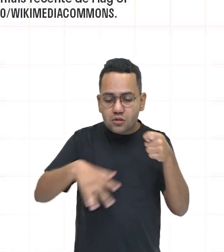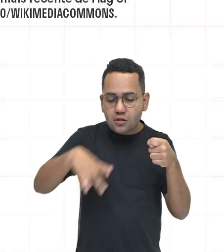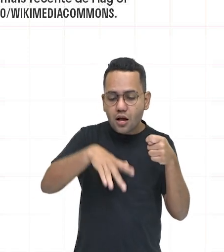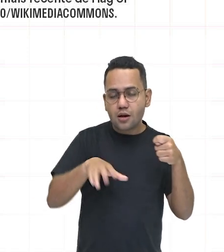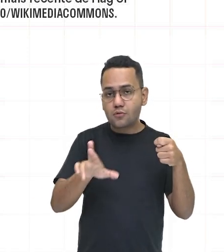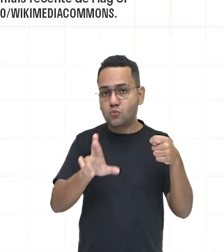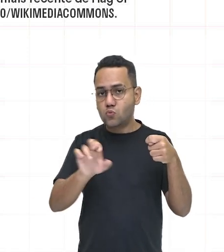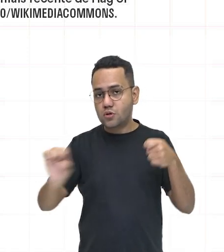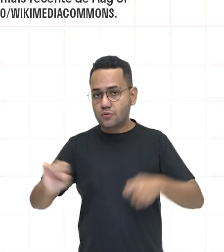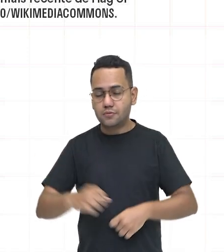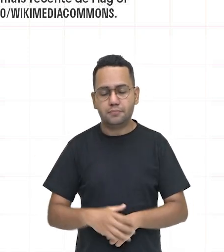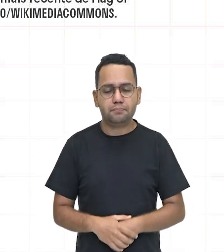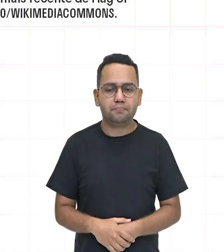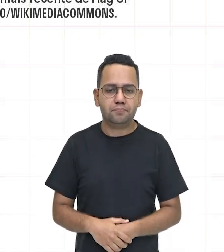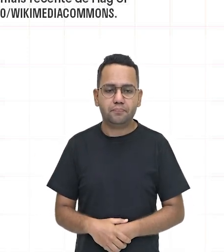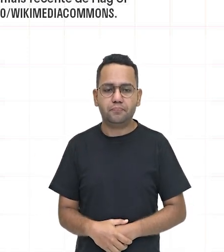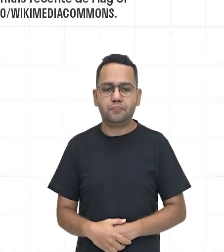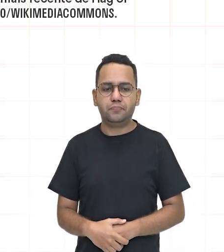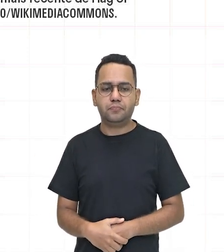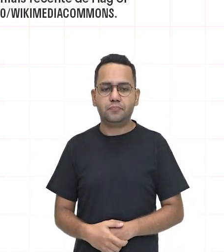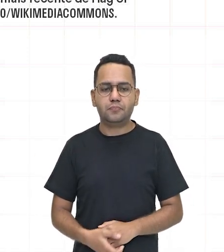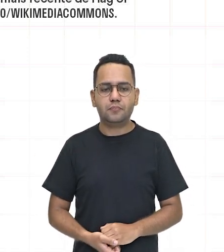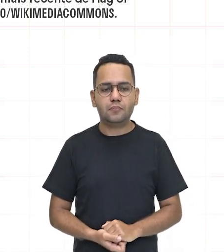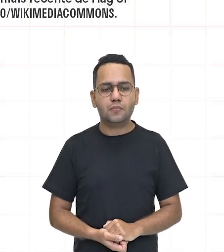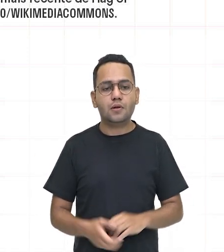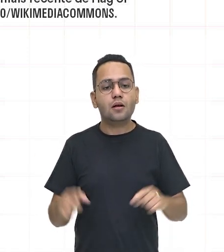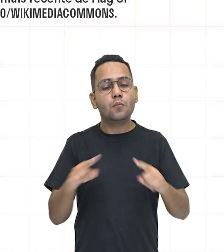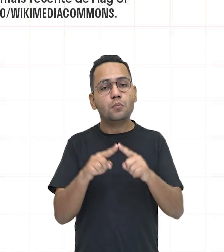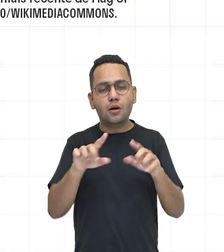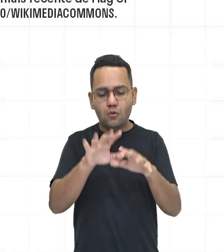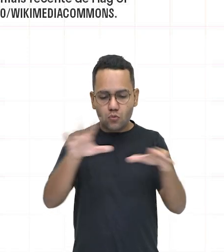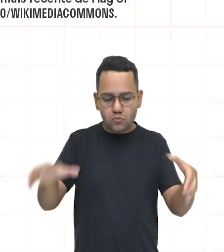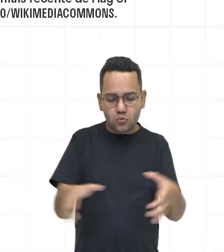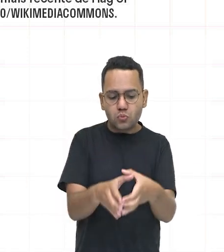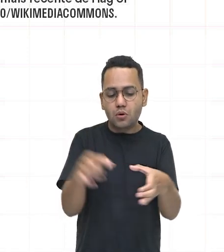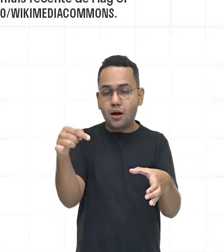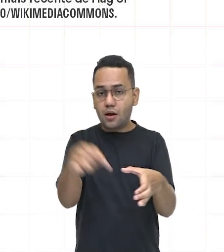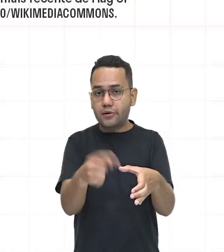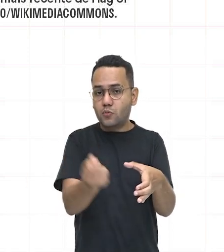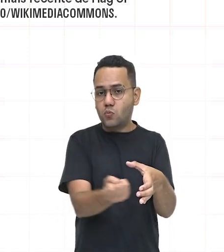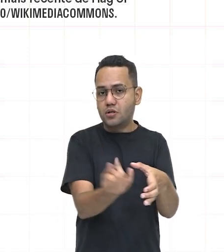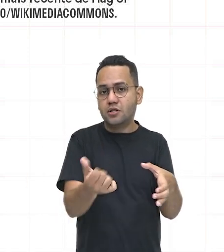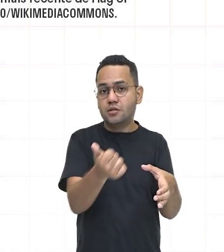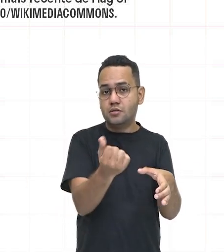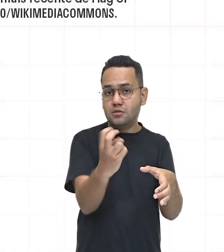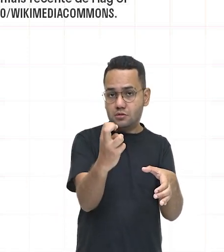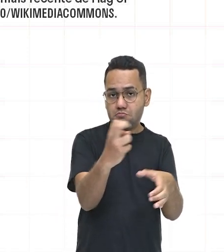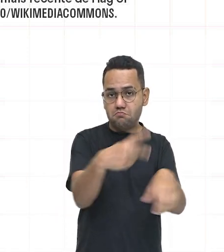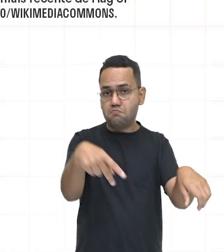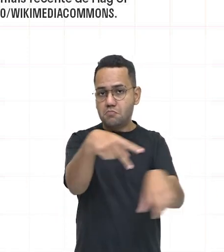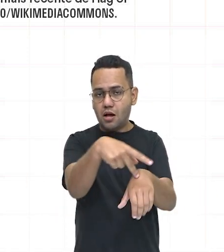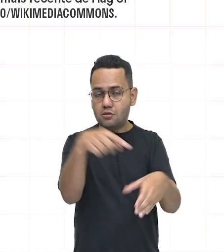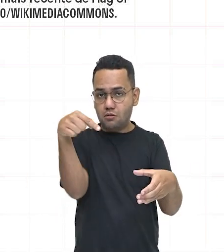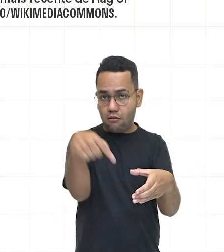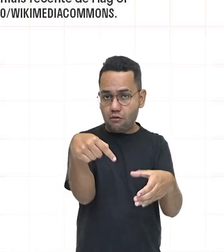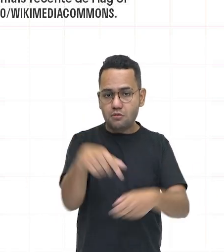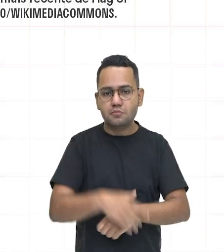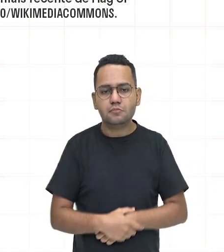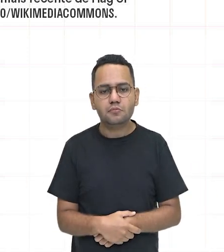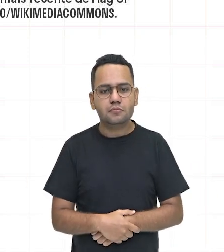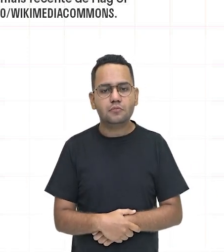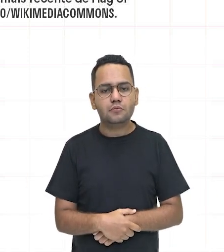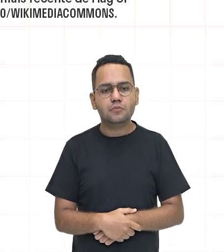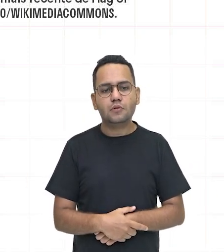Soviética. Então, um grupo, né, composto ali por 15 países foi estabelecido após